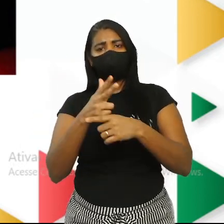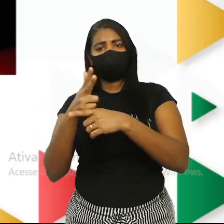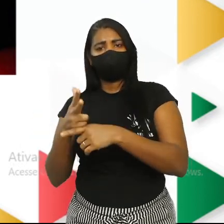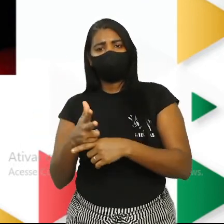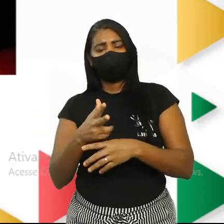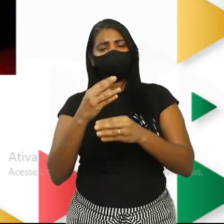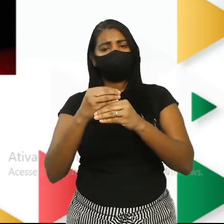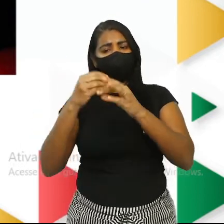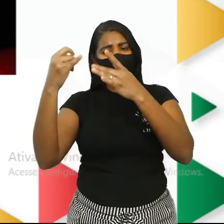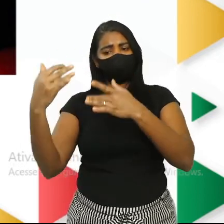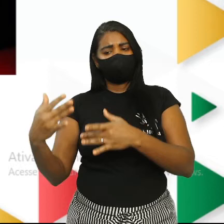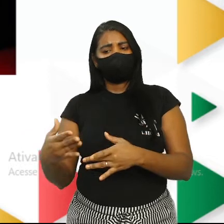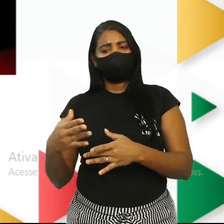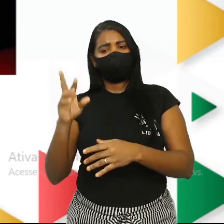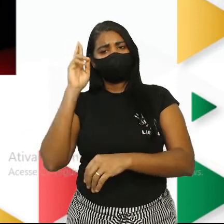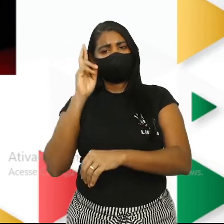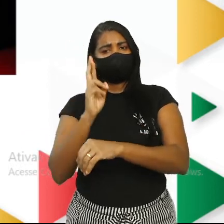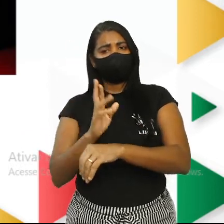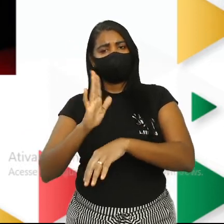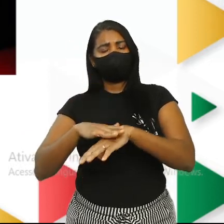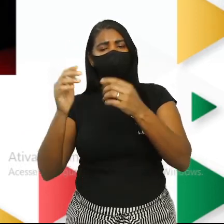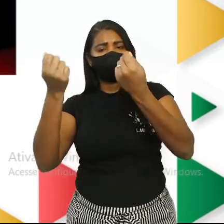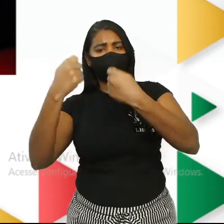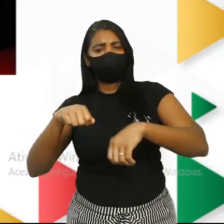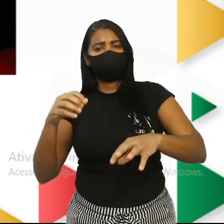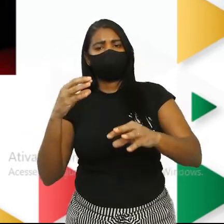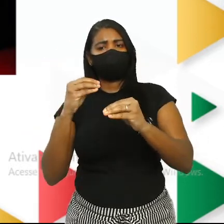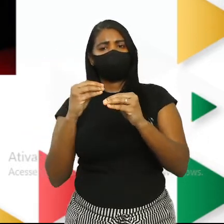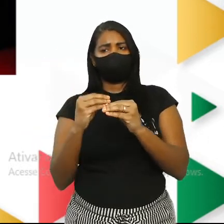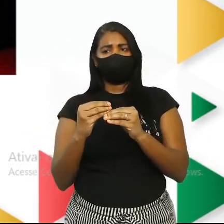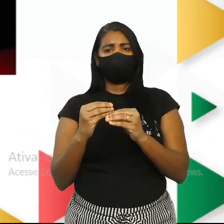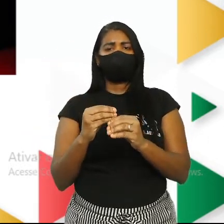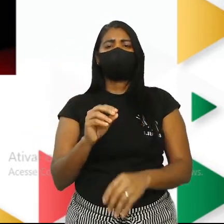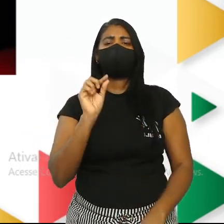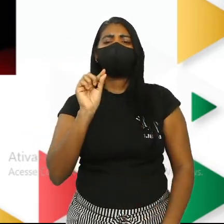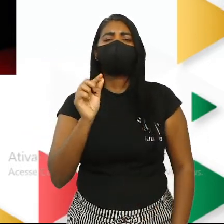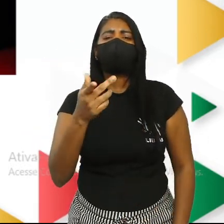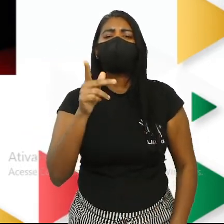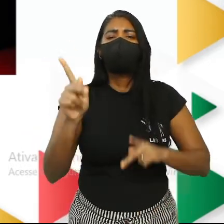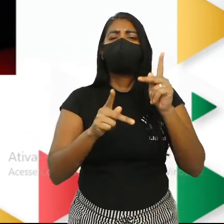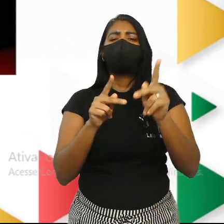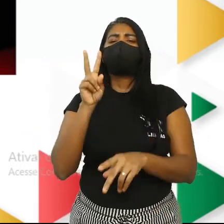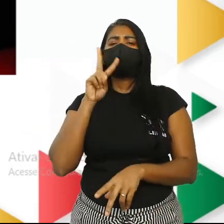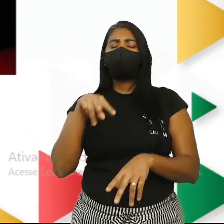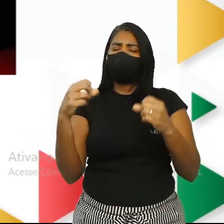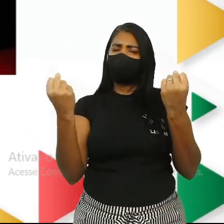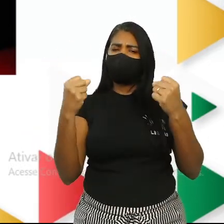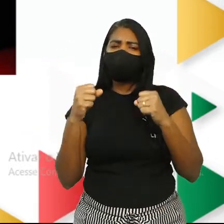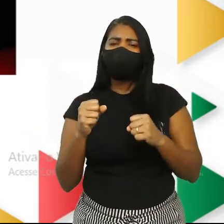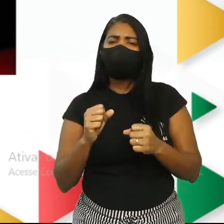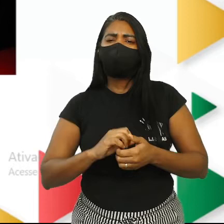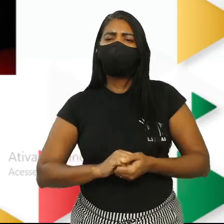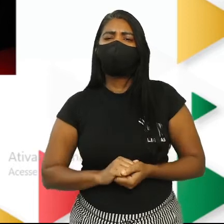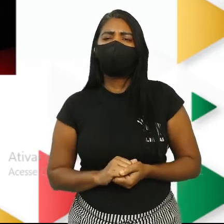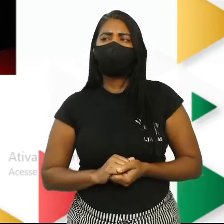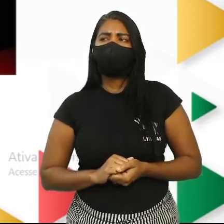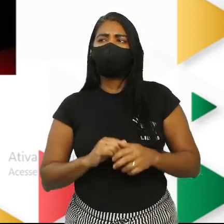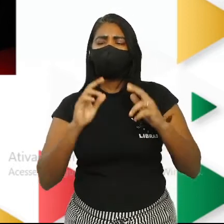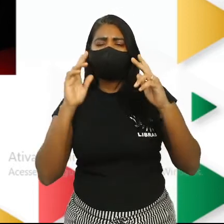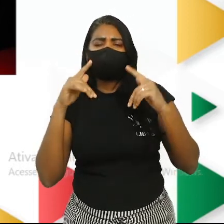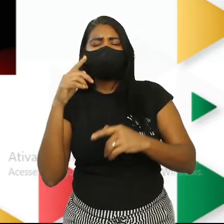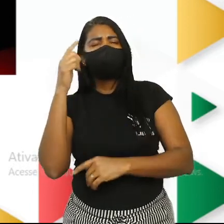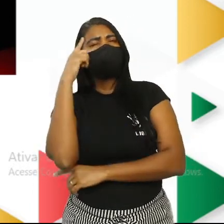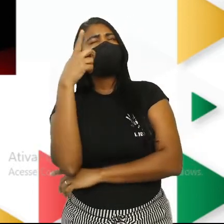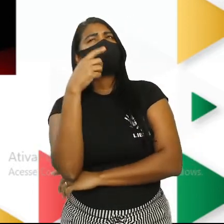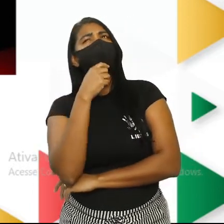aí como essa possibilidade de o que é que o público está precisando ver dentro desse espetáculo. Então, o diretor ele vai